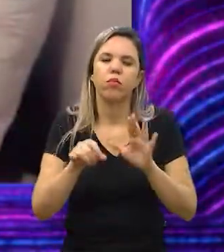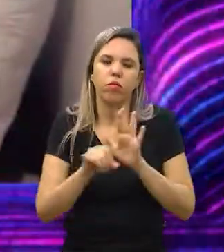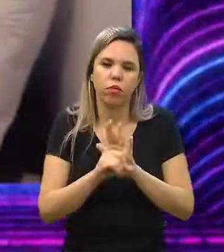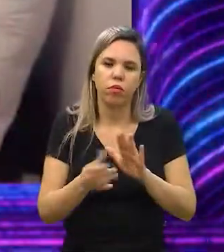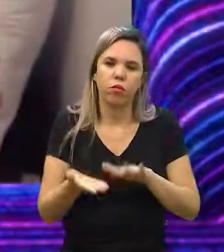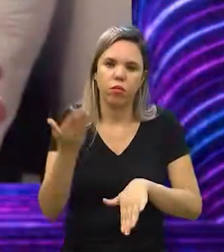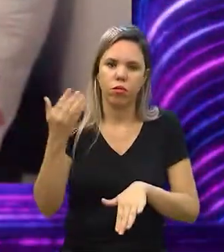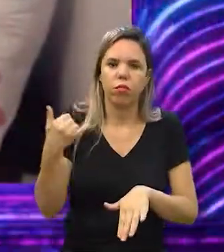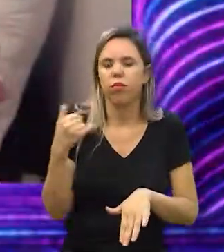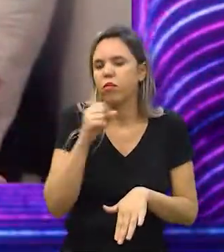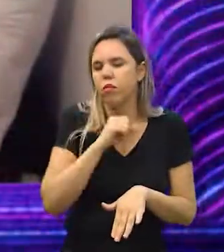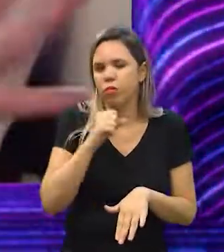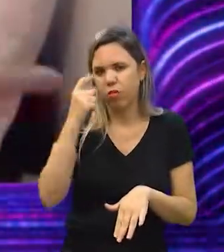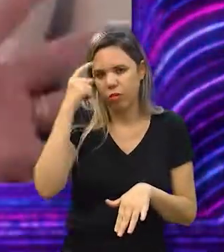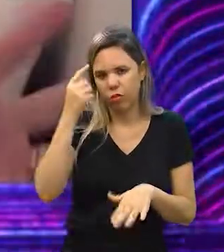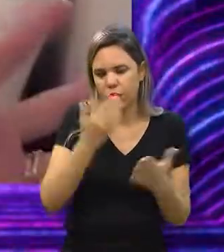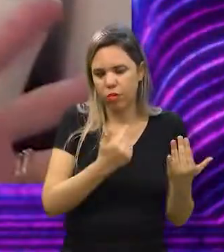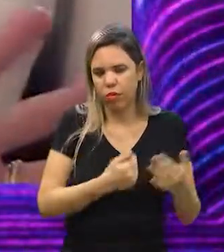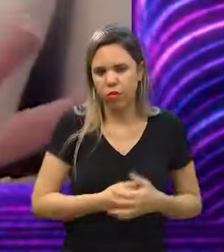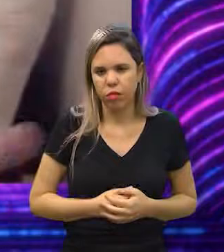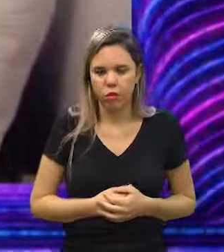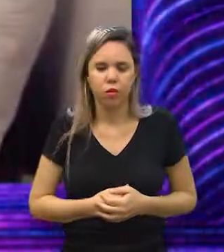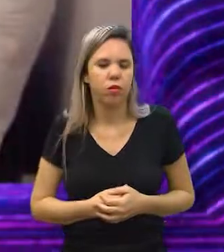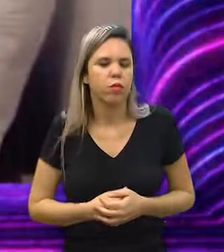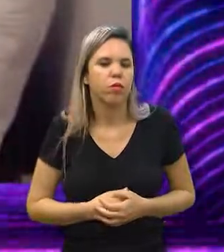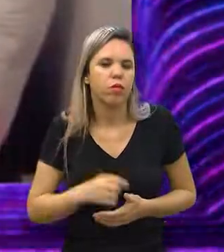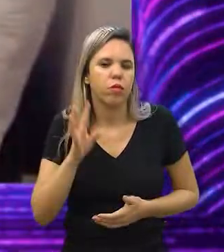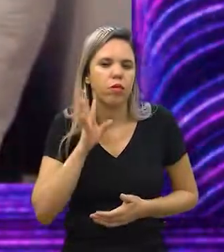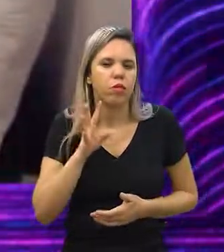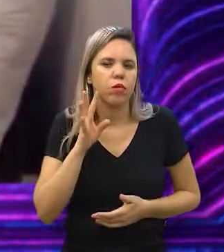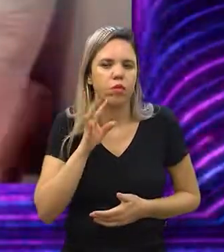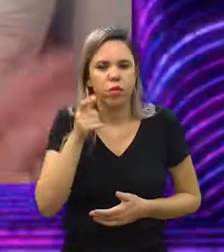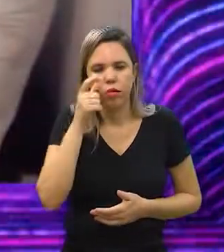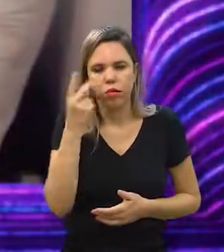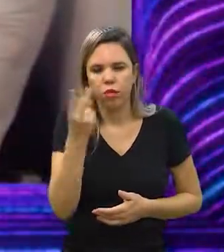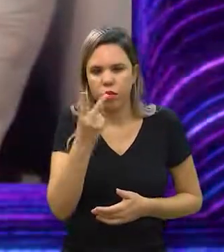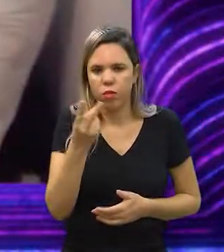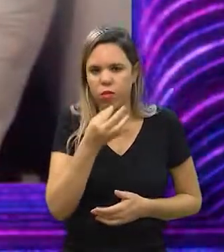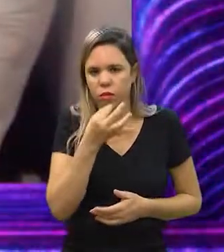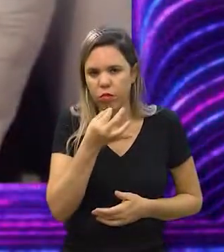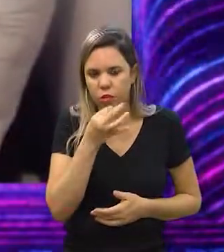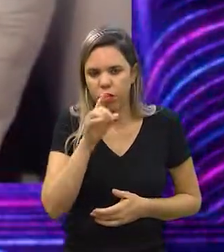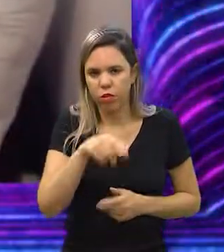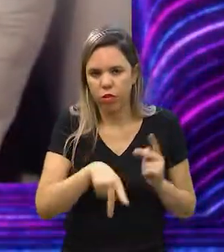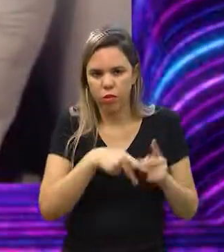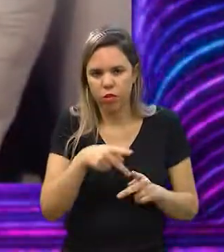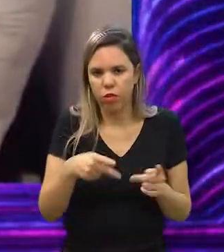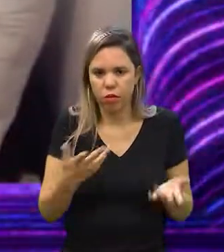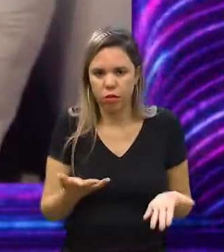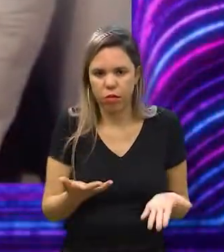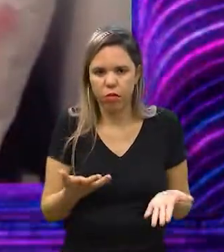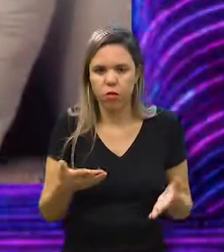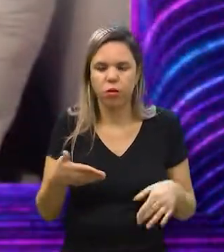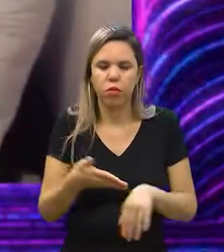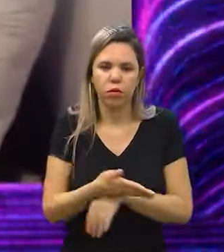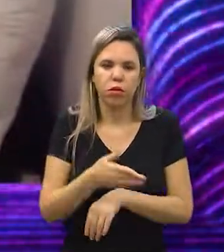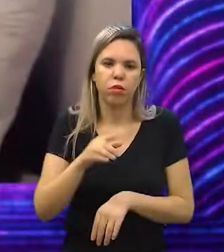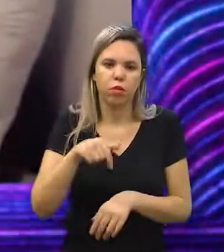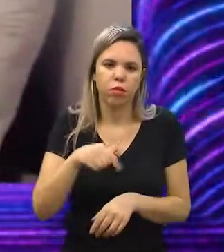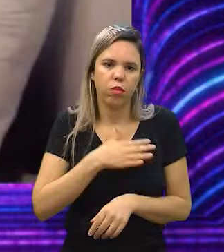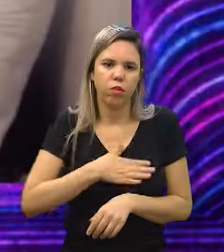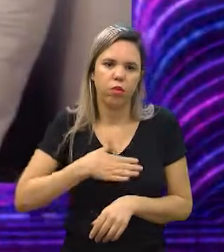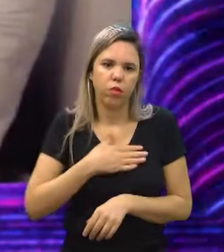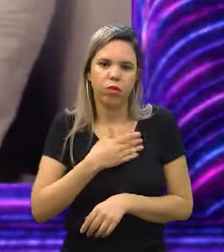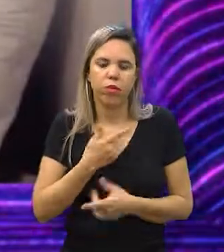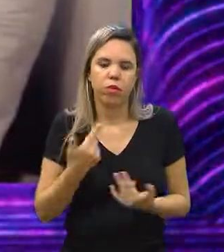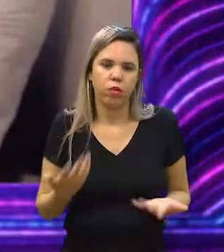identidade é bem mais velho, mas na cabeça super jovem. Então, é bem bacana você ouvir os dois lados, né? Essa galerinha tá mergulhando em Vikadas